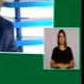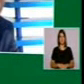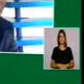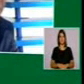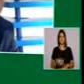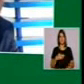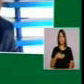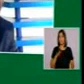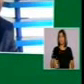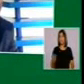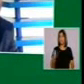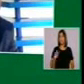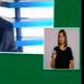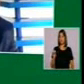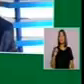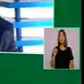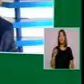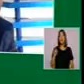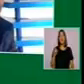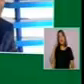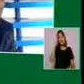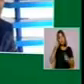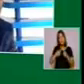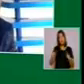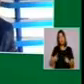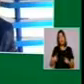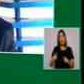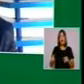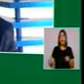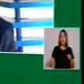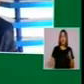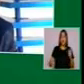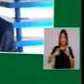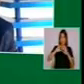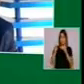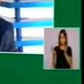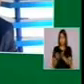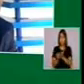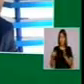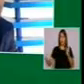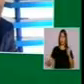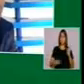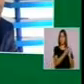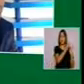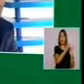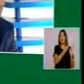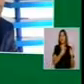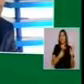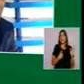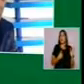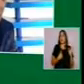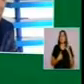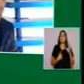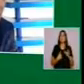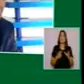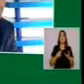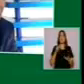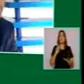Que não foi intencional. Ou seja, que a bola bateu-me na mão, mas nunca foi intencional. E, aliás,